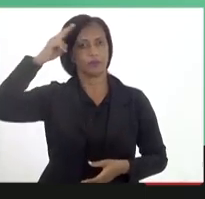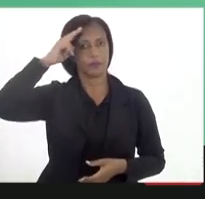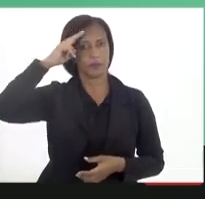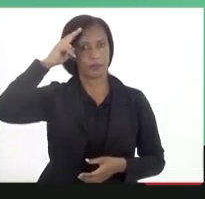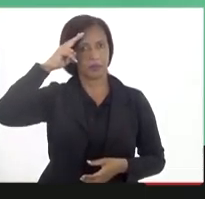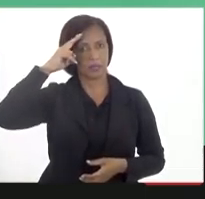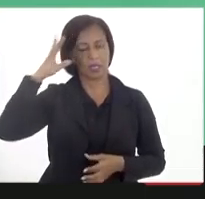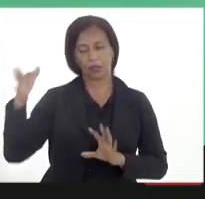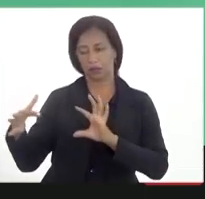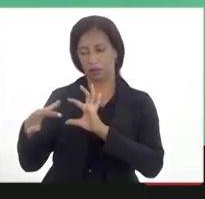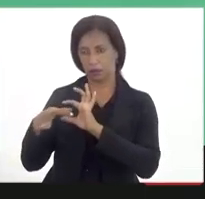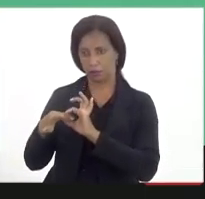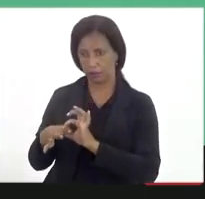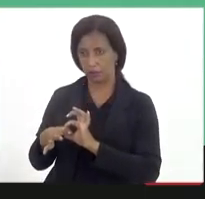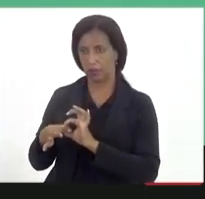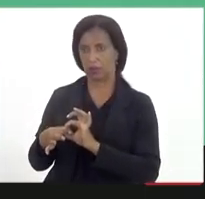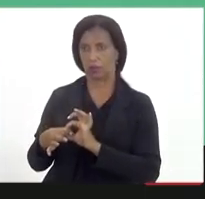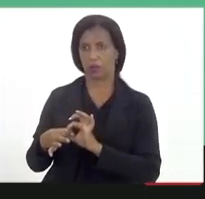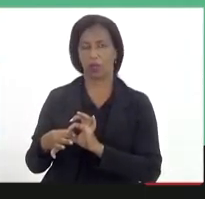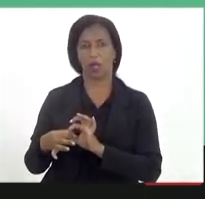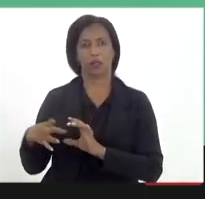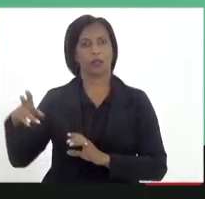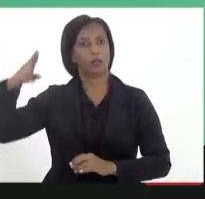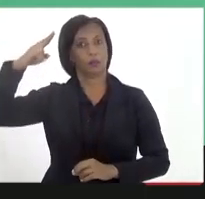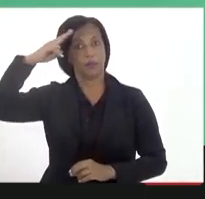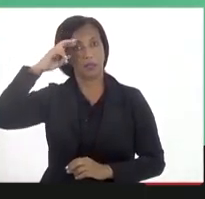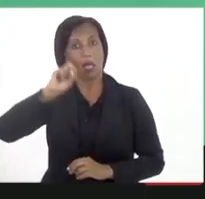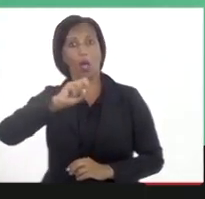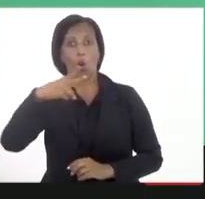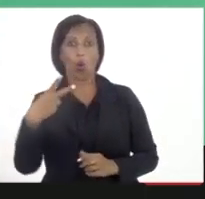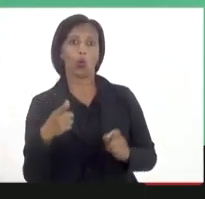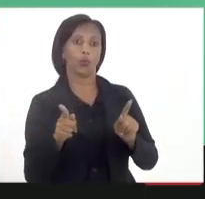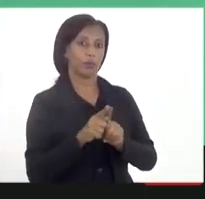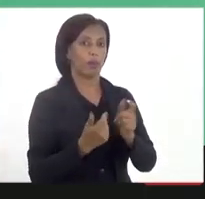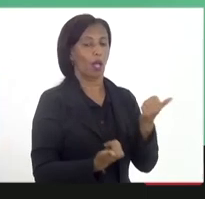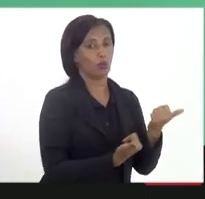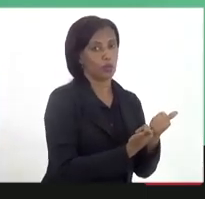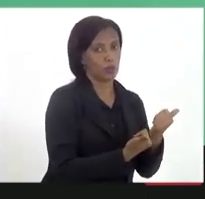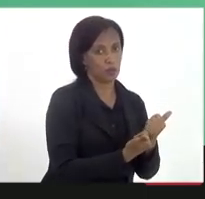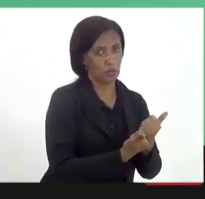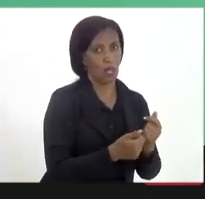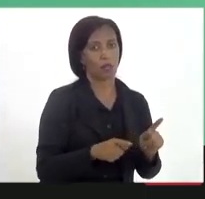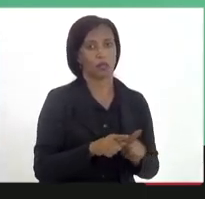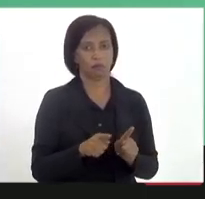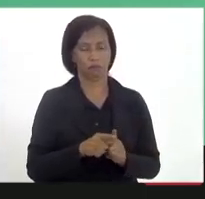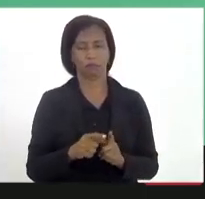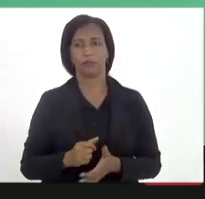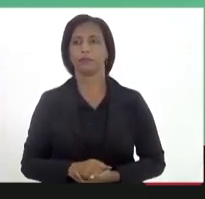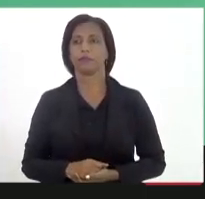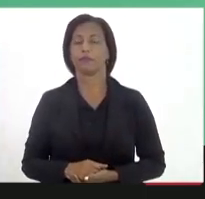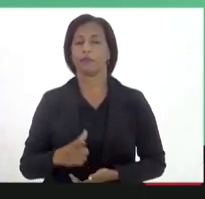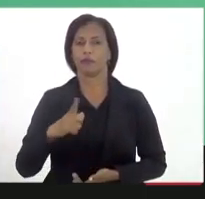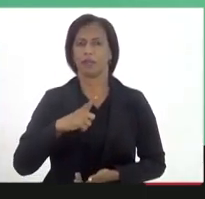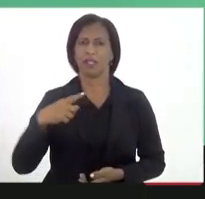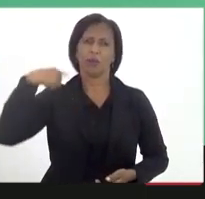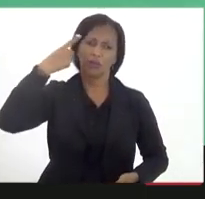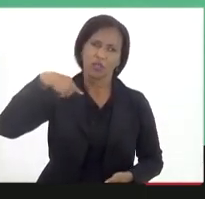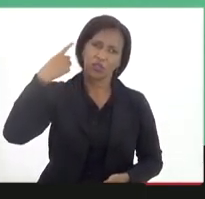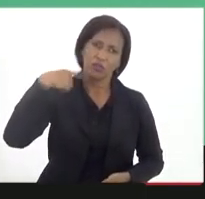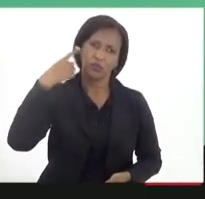e um colar das Forças Armadas quantas forças auxiliares E aí policiais militares e bombeiros temos